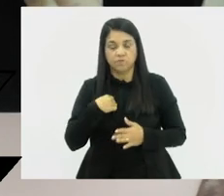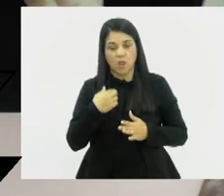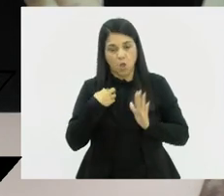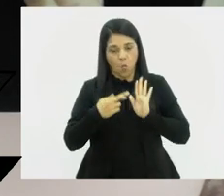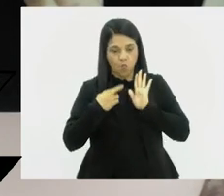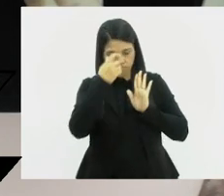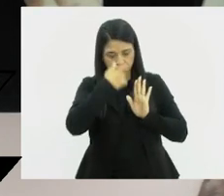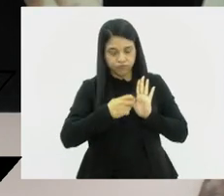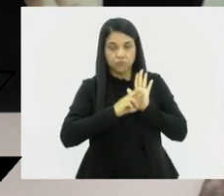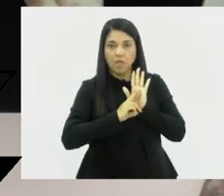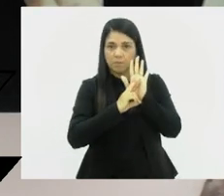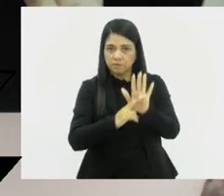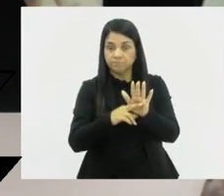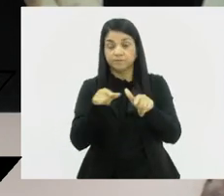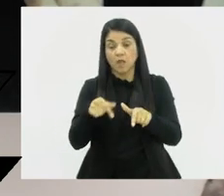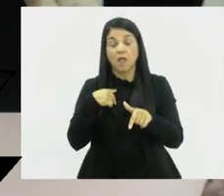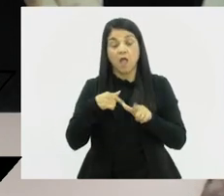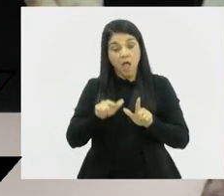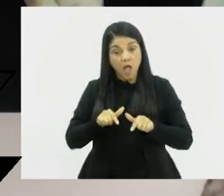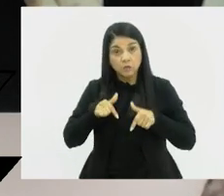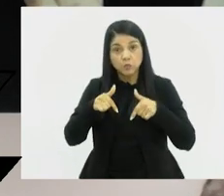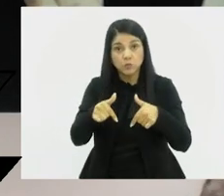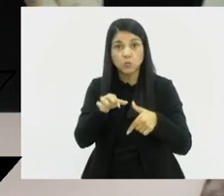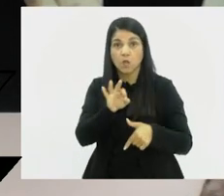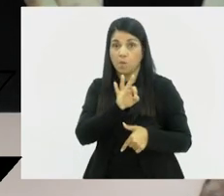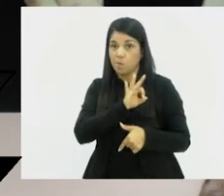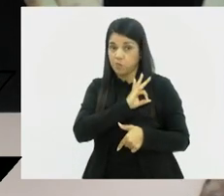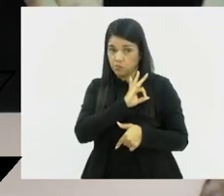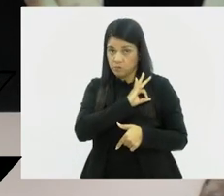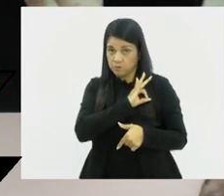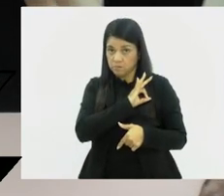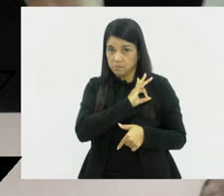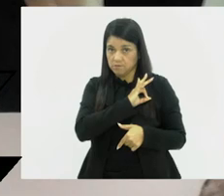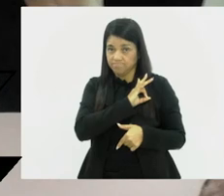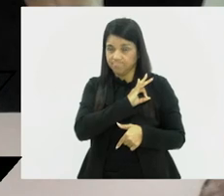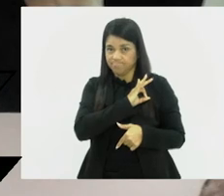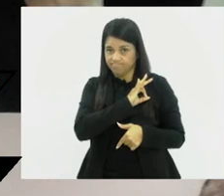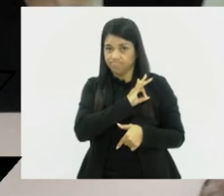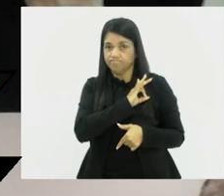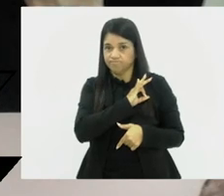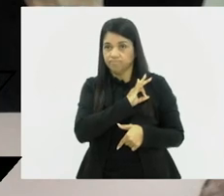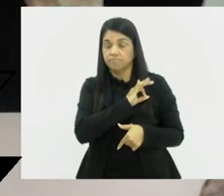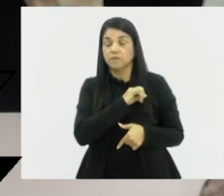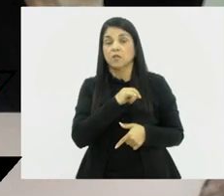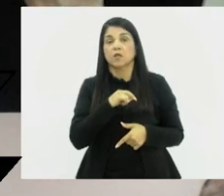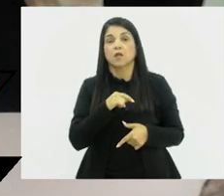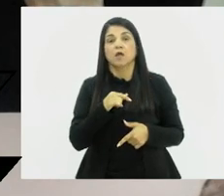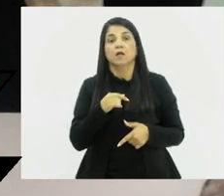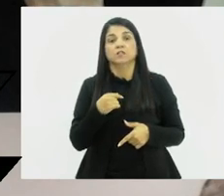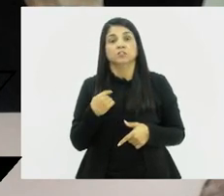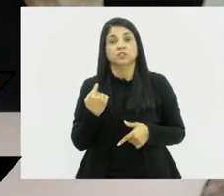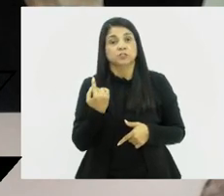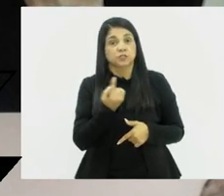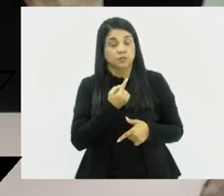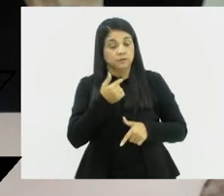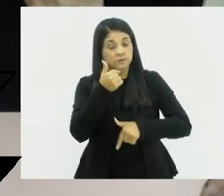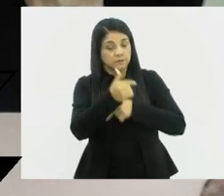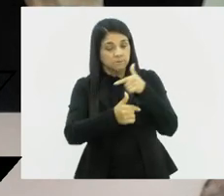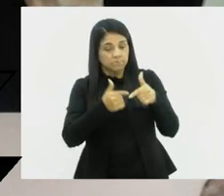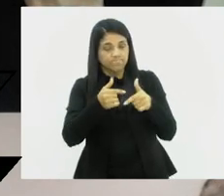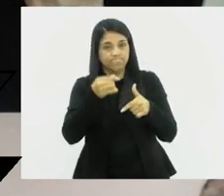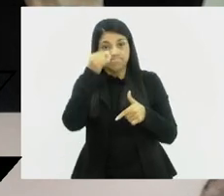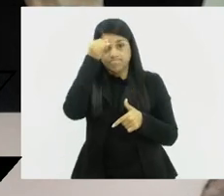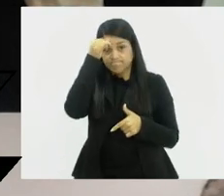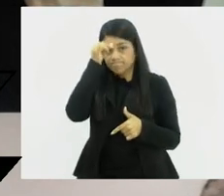Com relação à atuação da Polícia Militar nesses casos, nós trabalhamos de maneira preventiva,